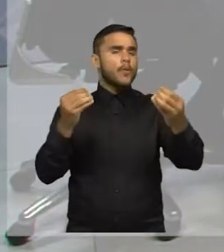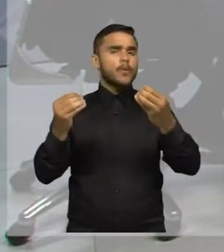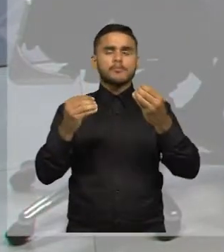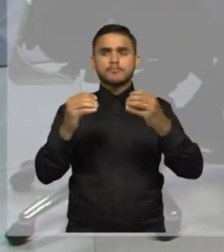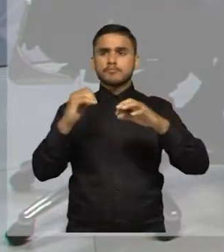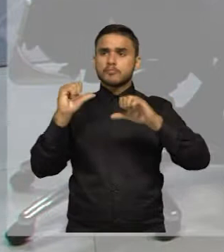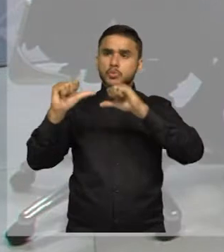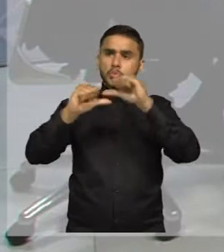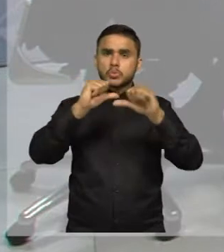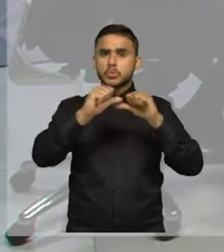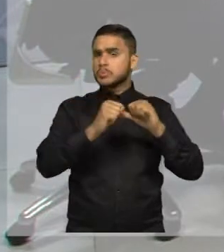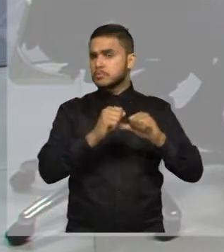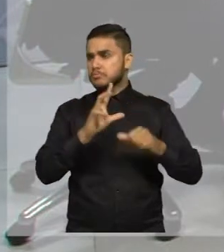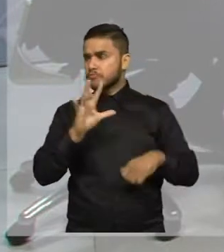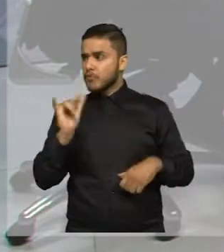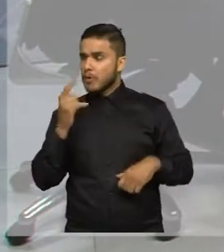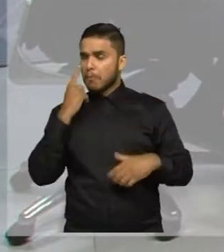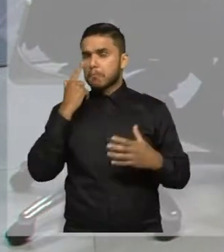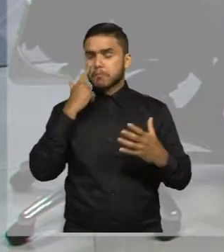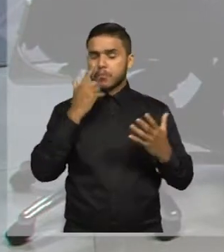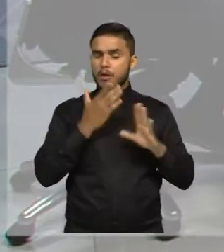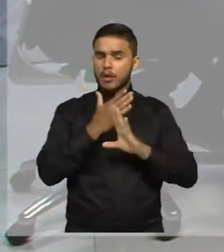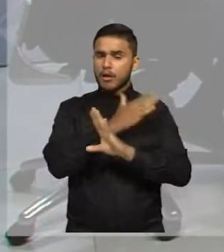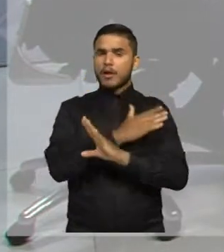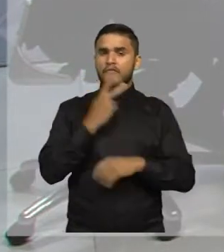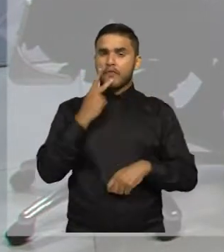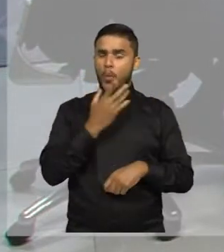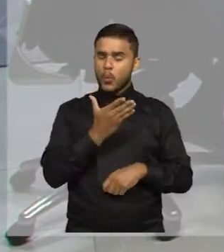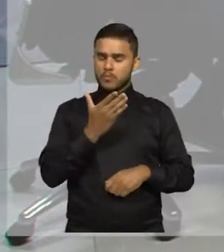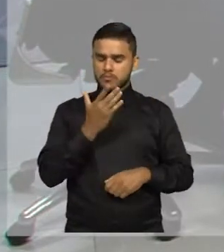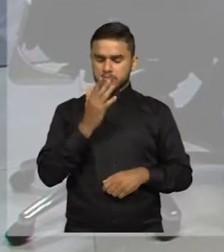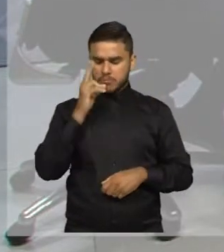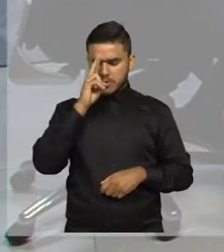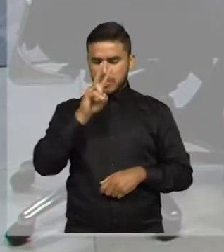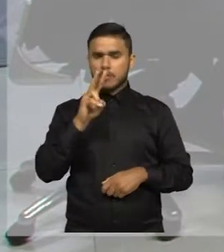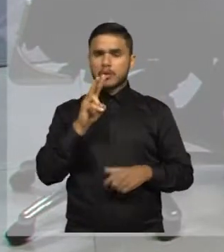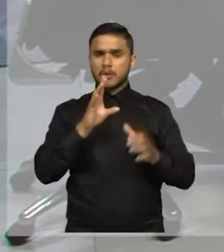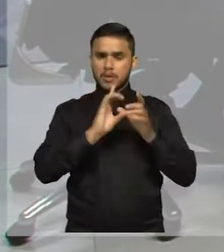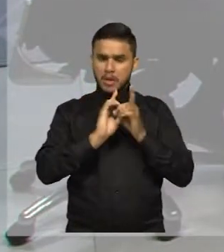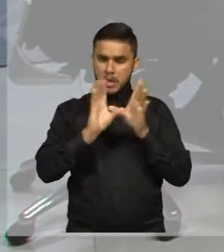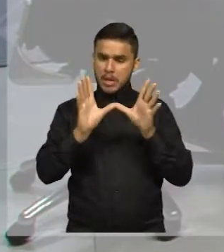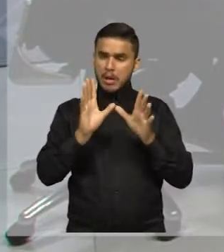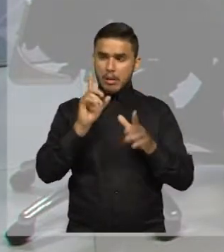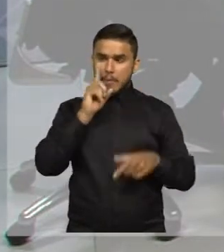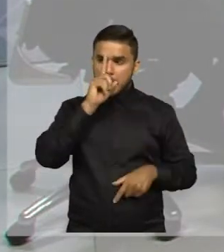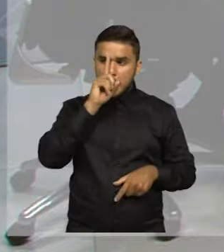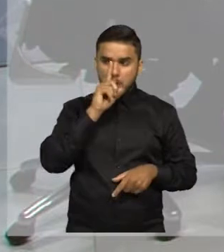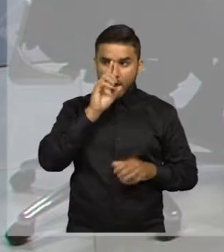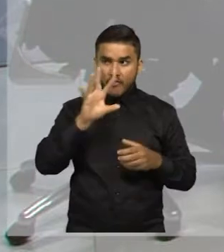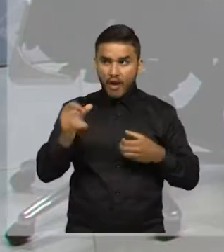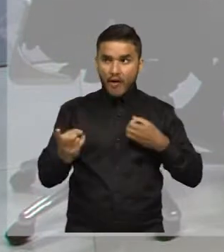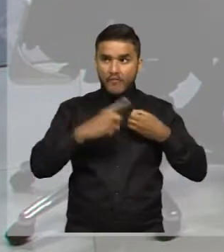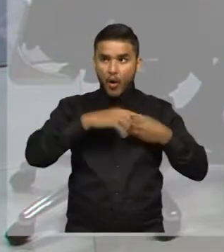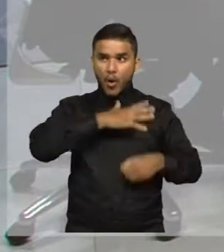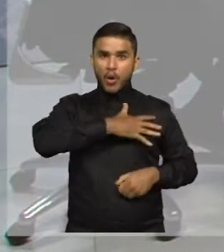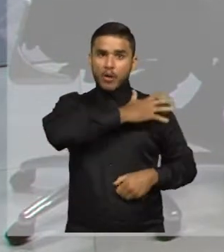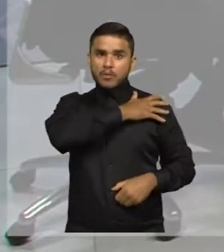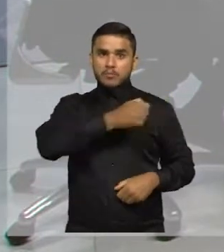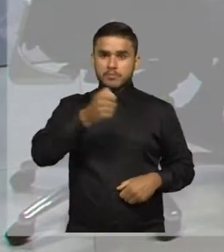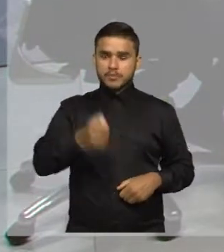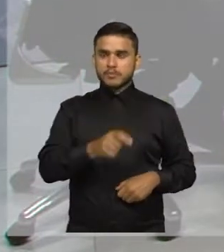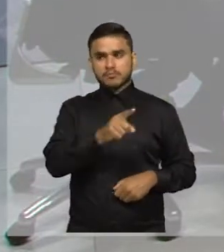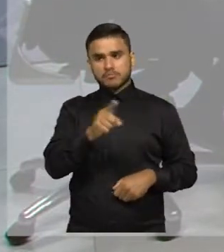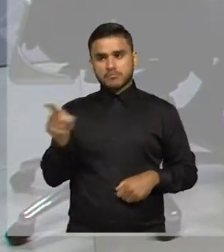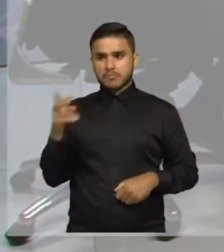No segundo bloco, discutimos sobre se a democracia corre algum tipo de risco e foi consenso aqui